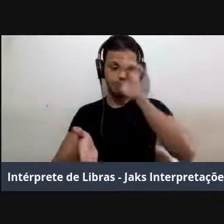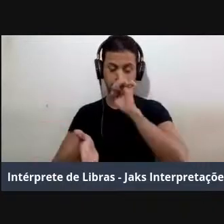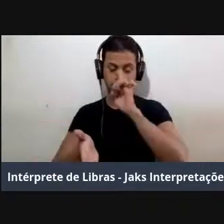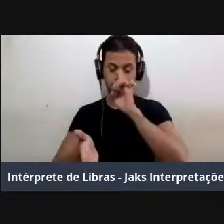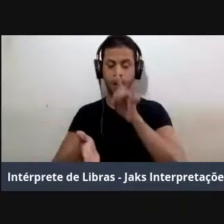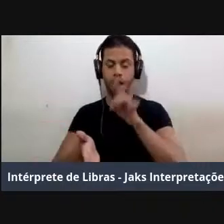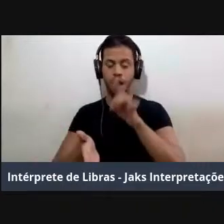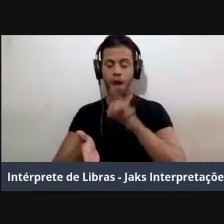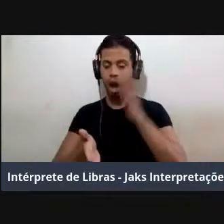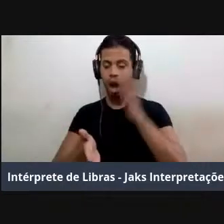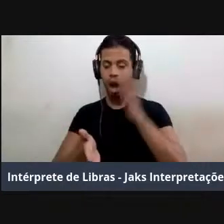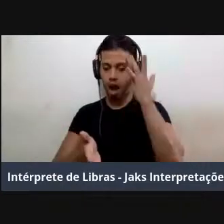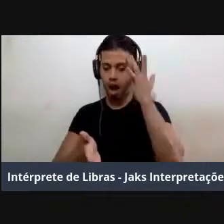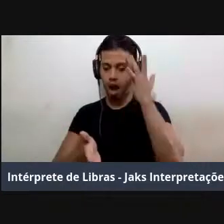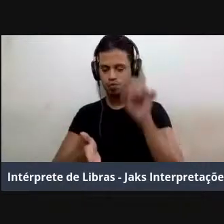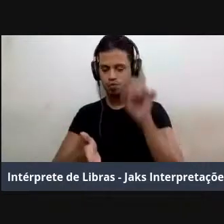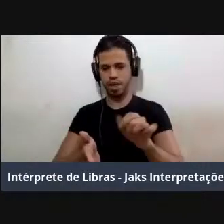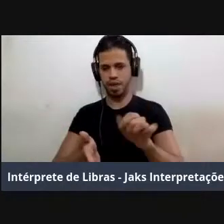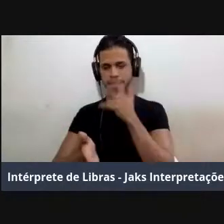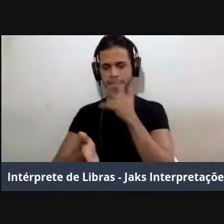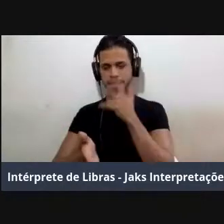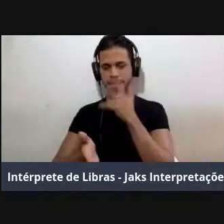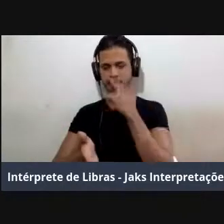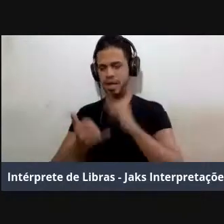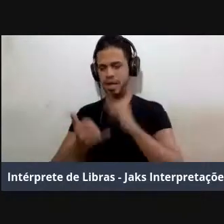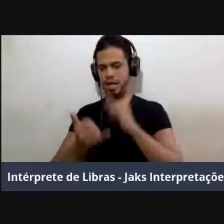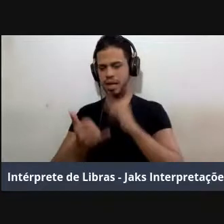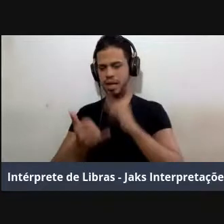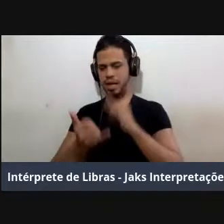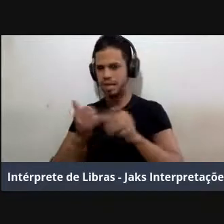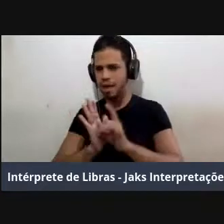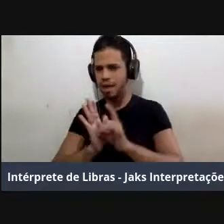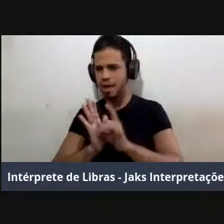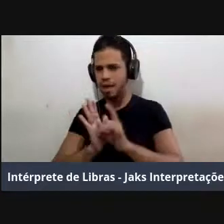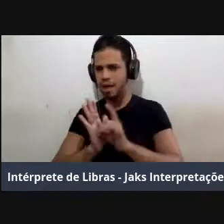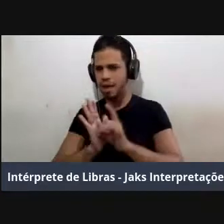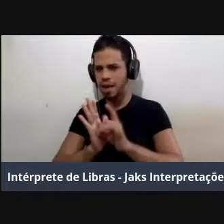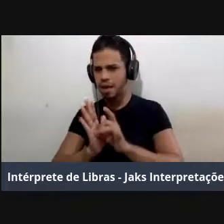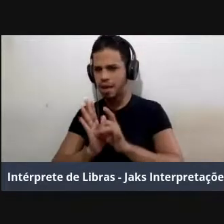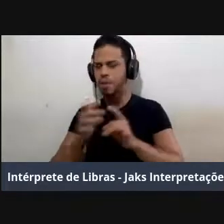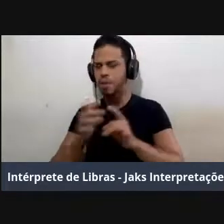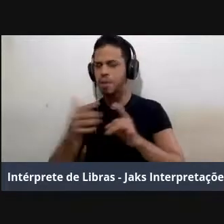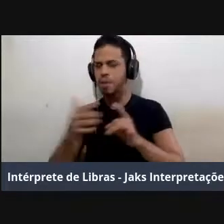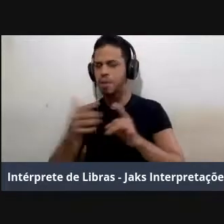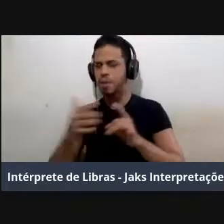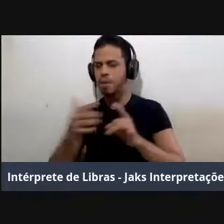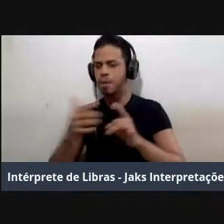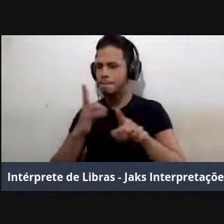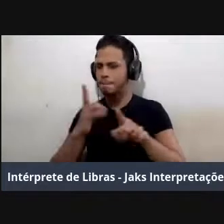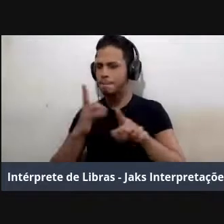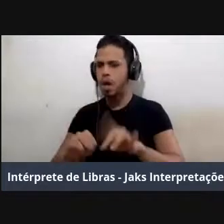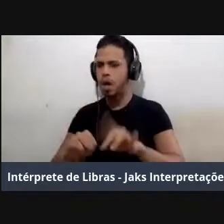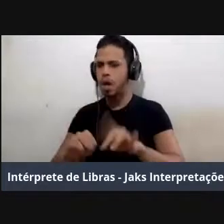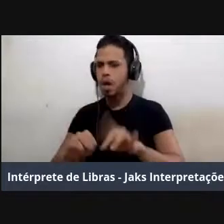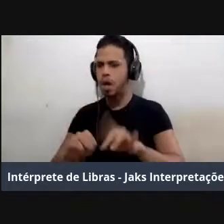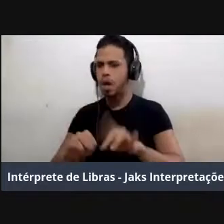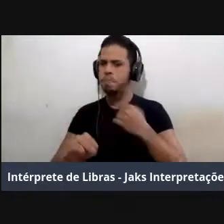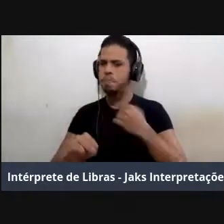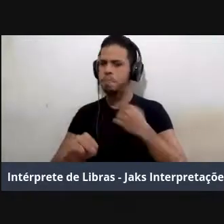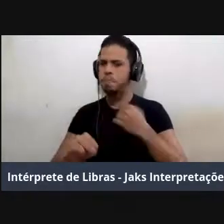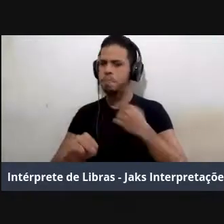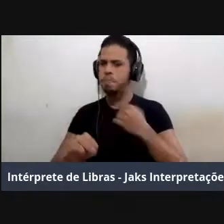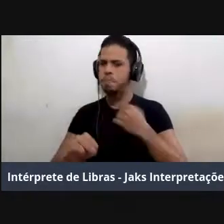lugares é a mesma coisa. Às vezes a mulher precisa ir para o hospital e tem que ter estrutura, tem que ter transporte, né? Pode não ser a